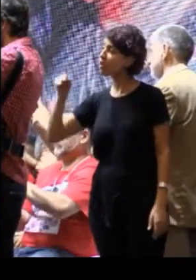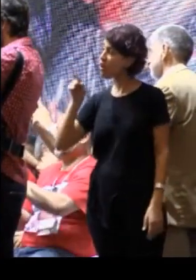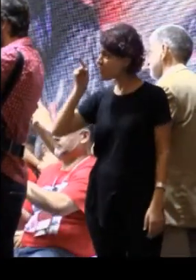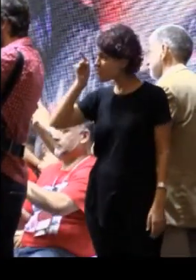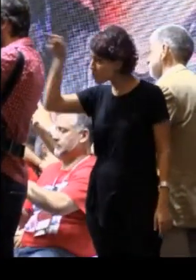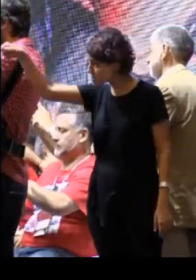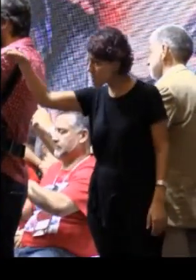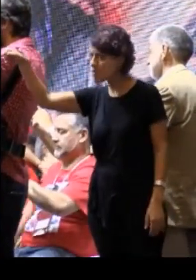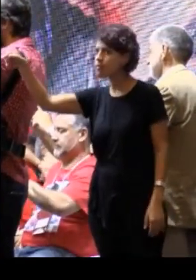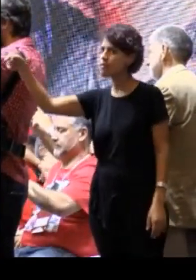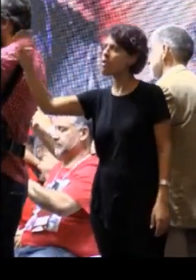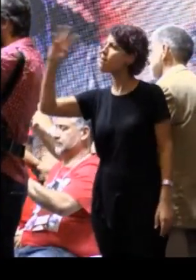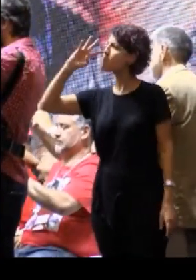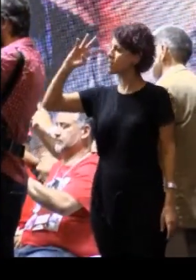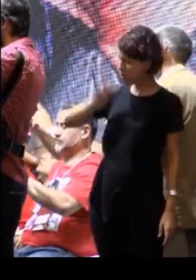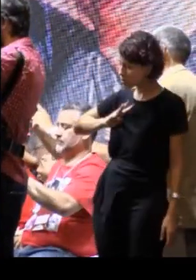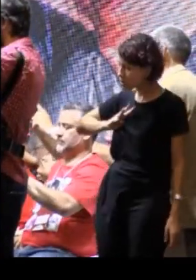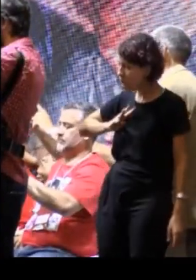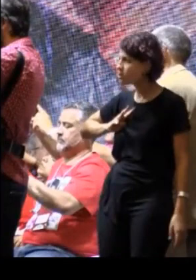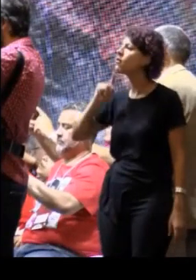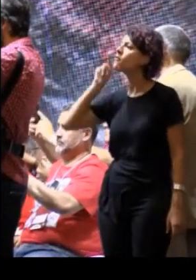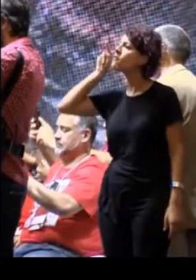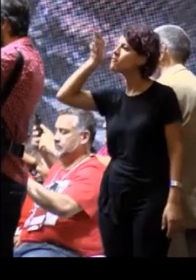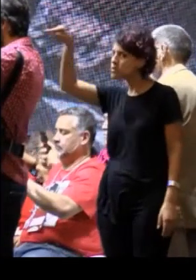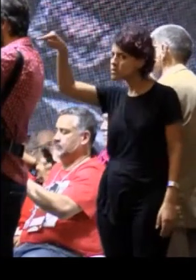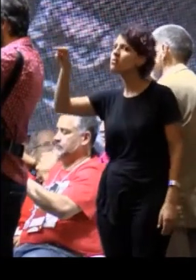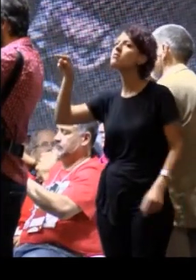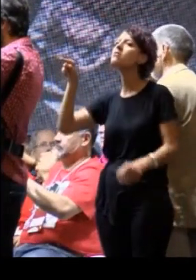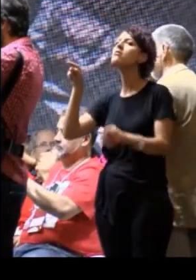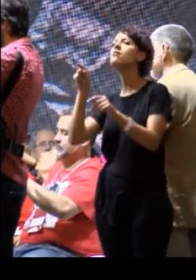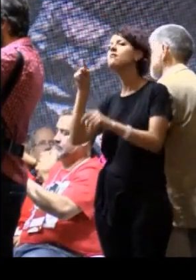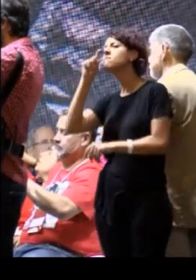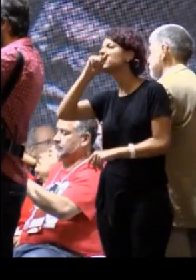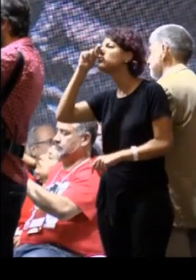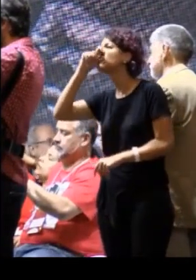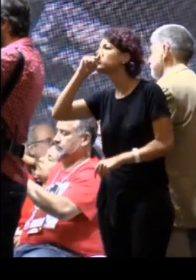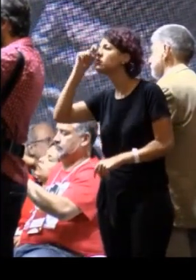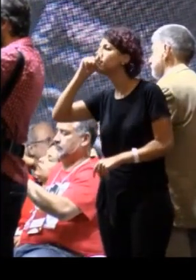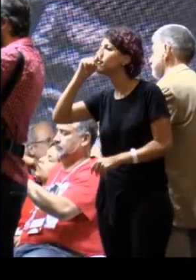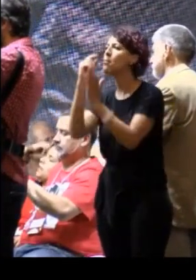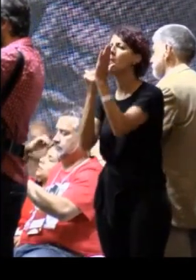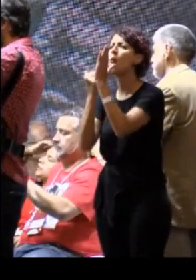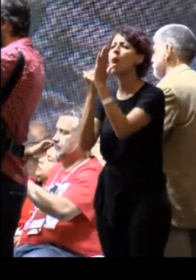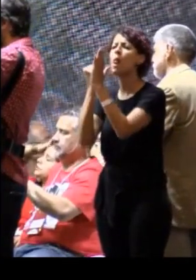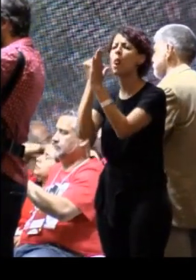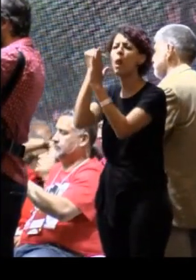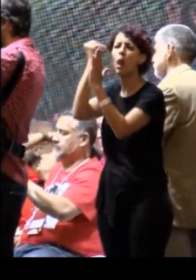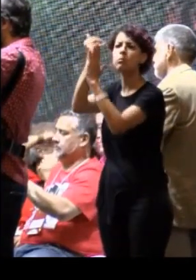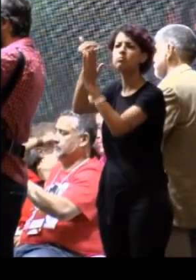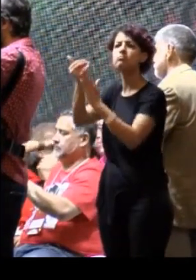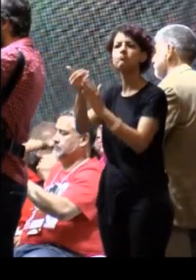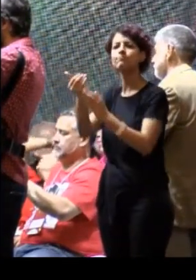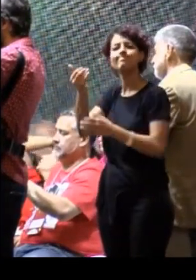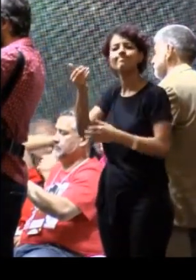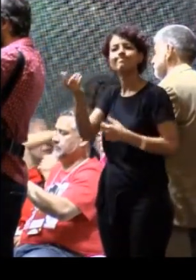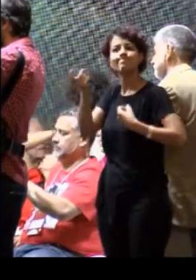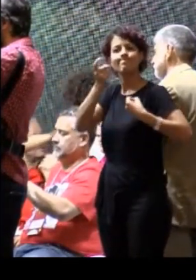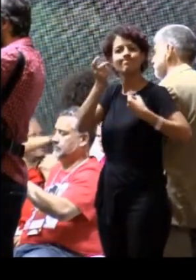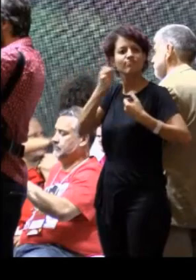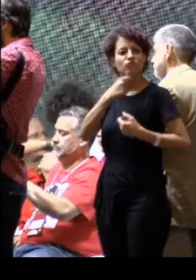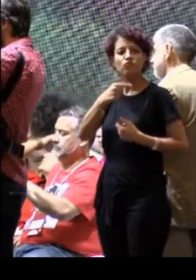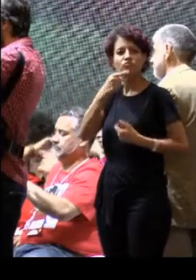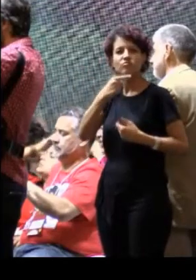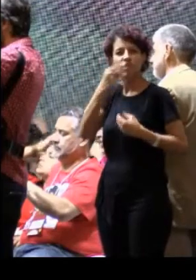porque a mentira chegou a tal ponto que vocês não têm como voltar atrás e a Globo não tem como se